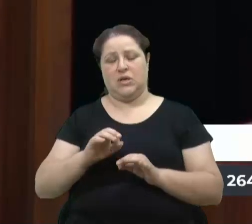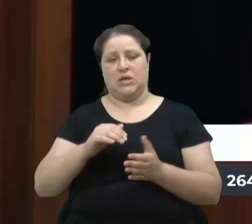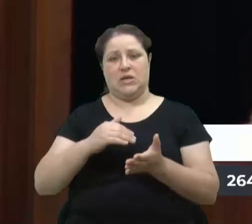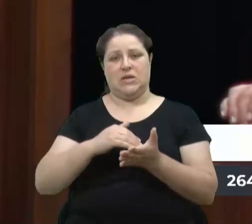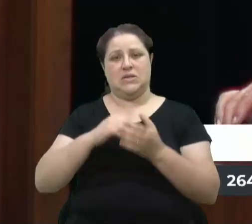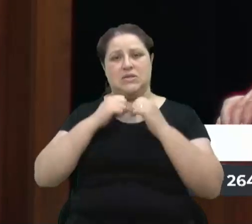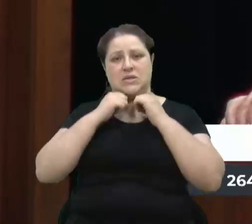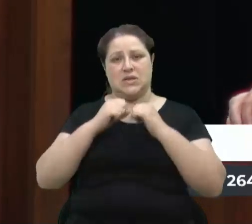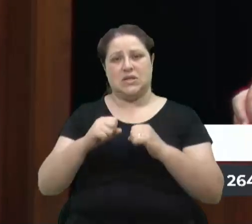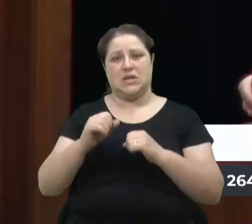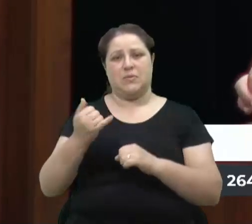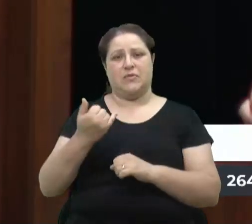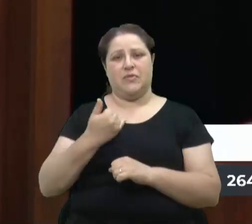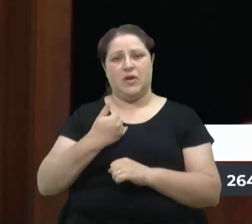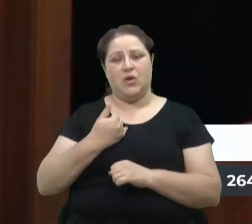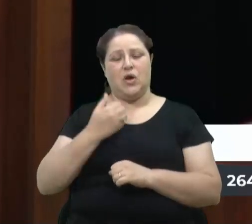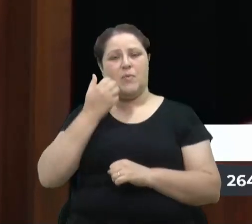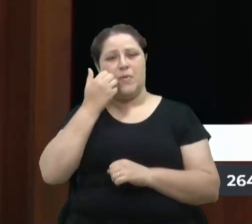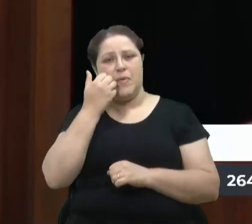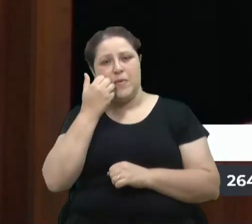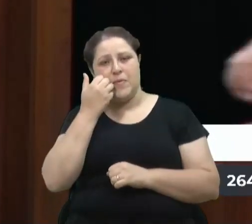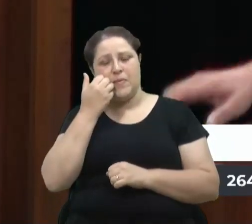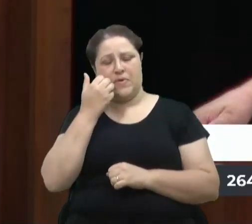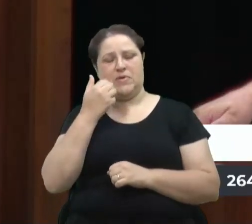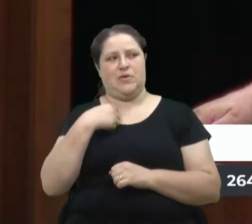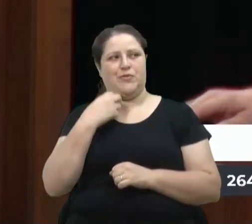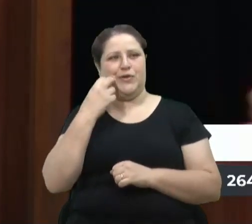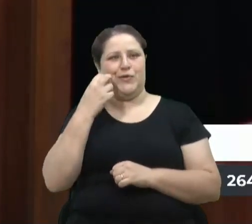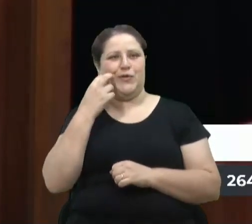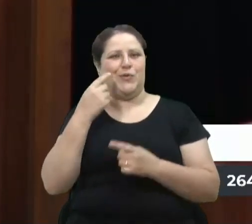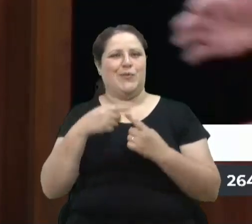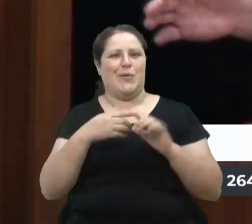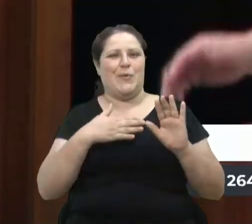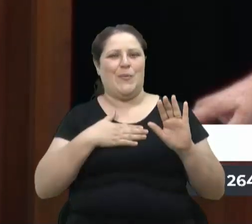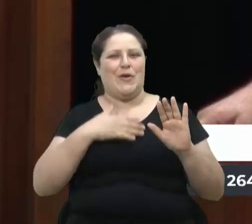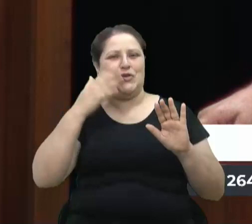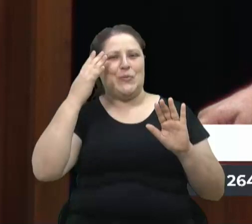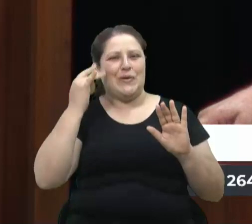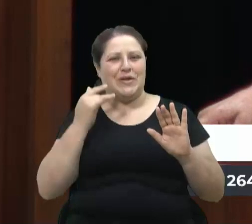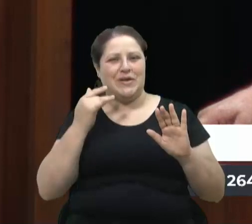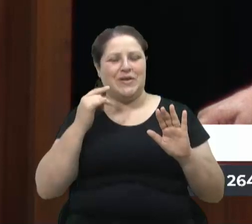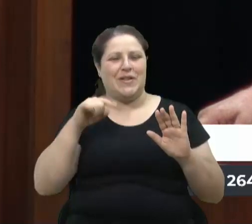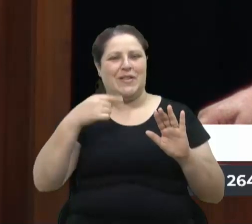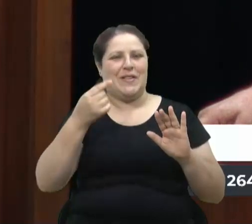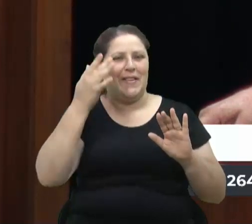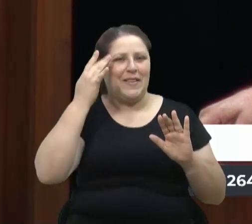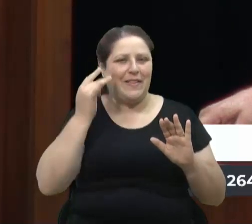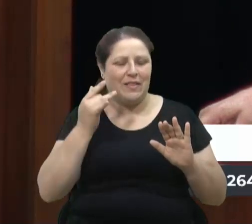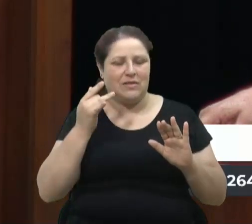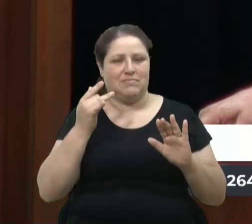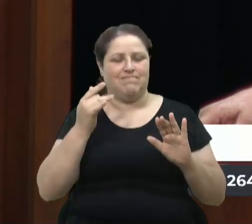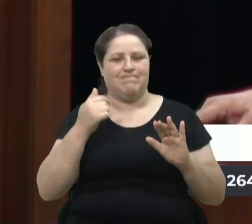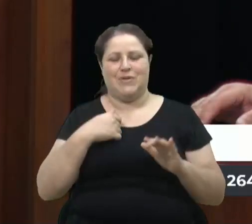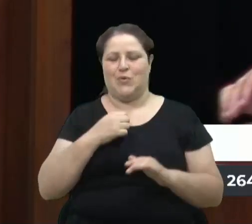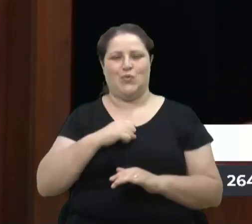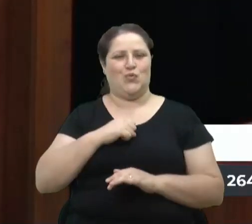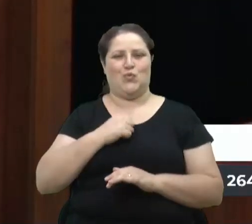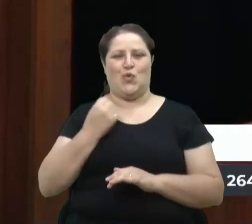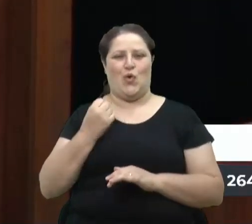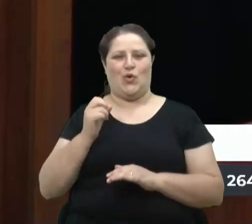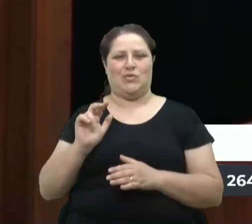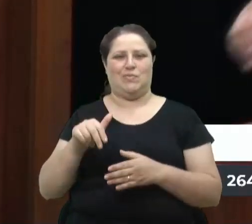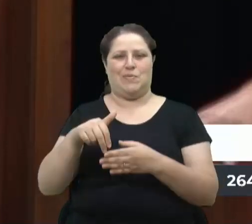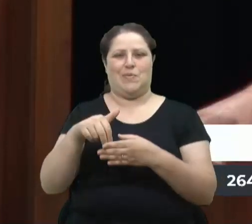fazer isso amanhã, nós vamos fazer depois da manhã. A gente reuniu várias vezes, porque eu detesto vir em tribuna falar as coisas. Quando